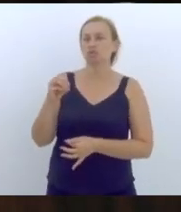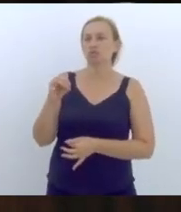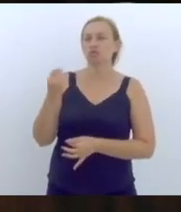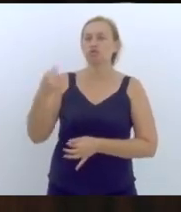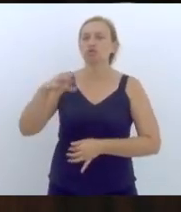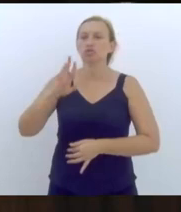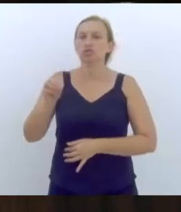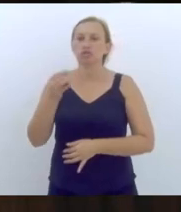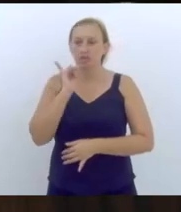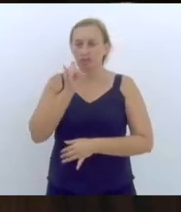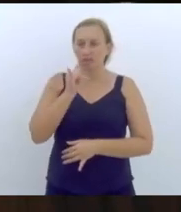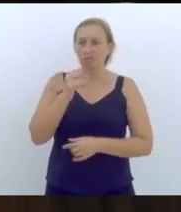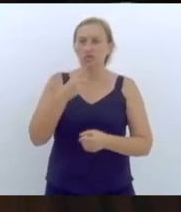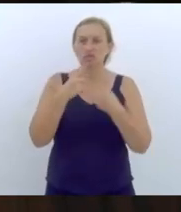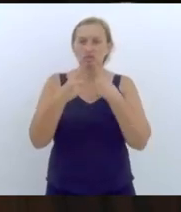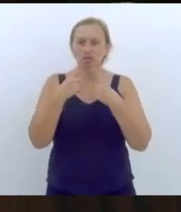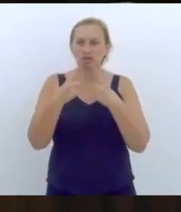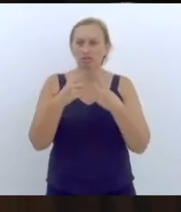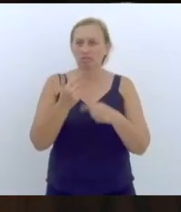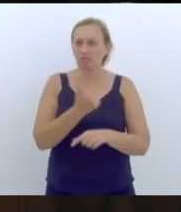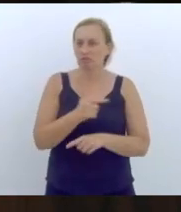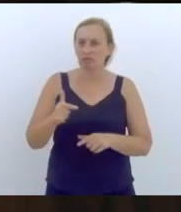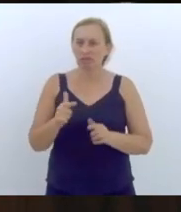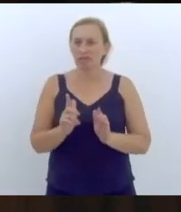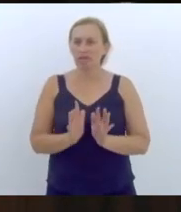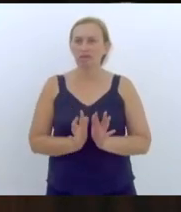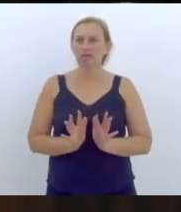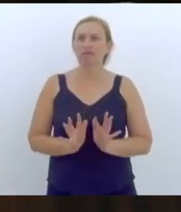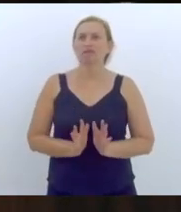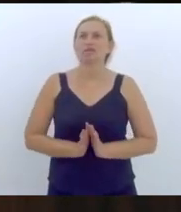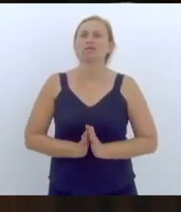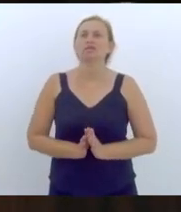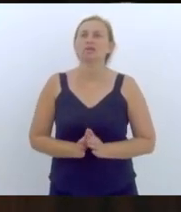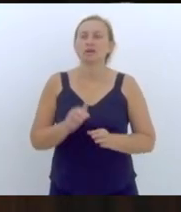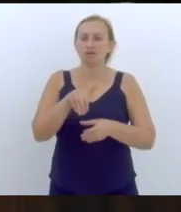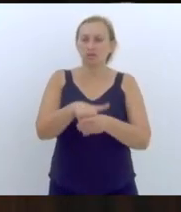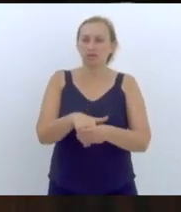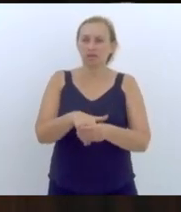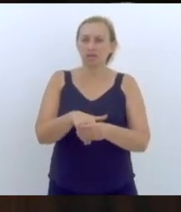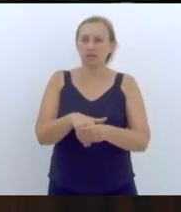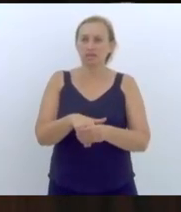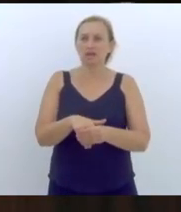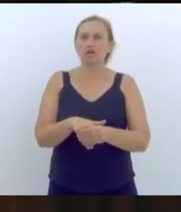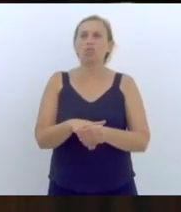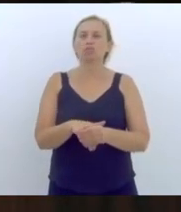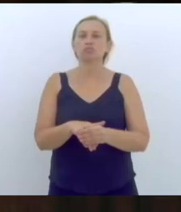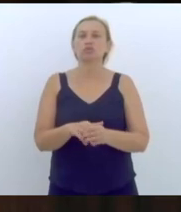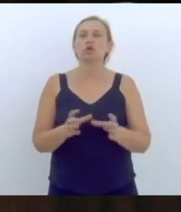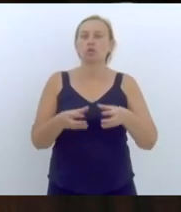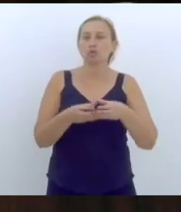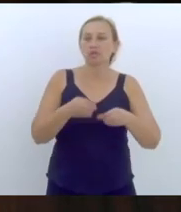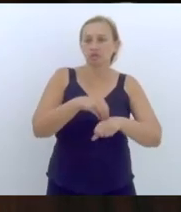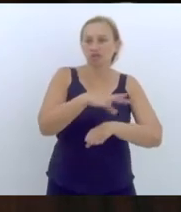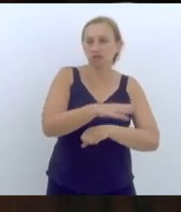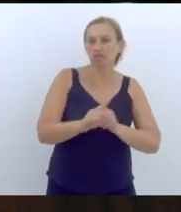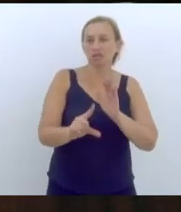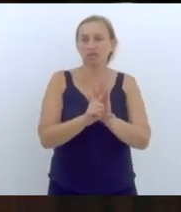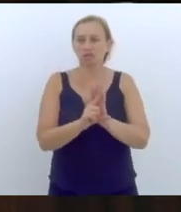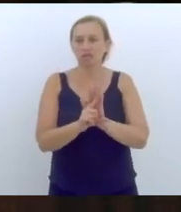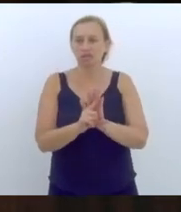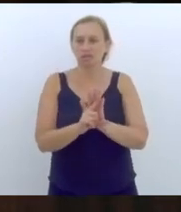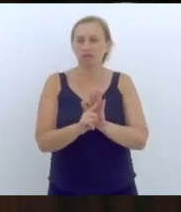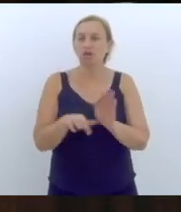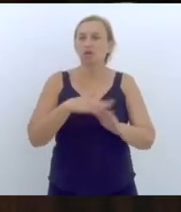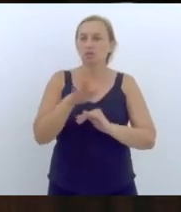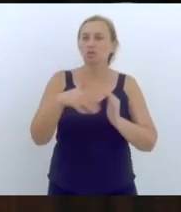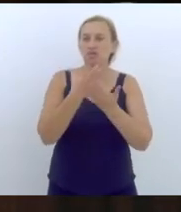discussão. Não havendo quem queira discutir. Em votação, parecer da Comissão de Indicação Legislativa. Os